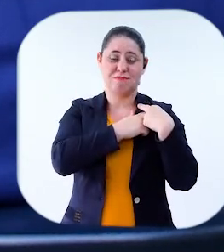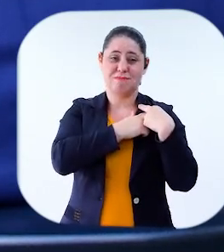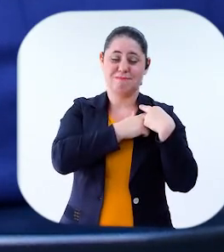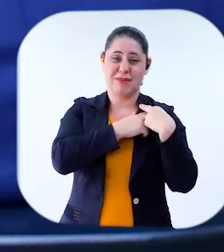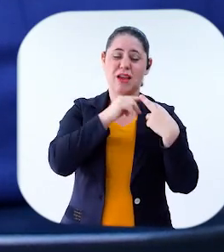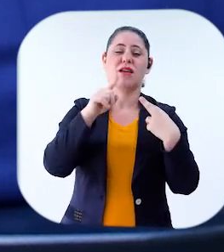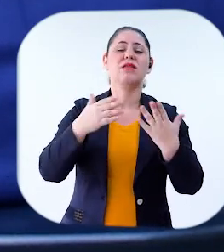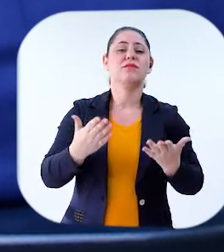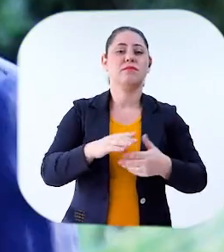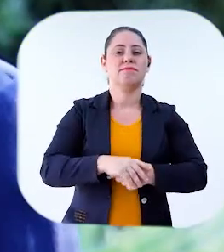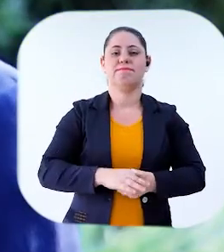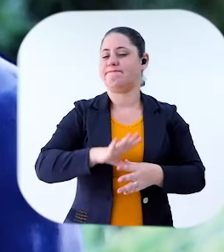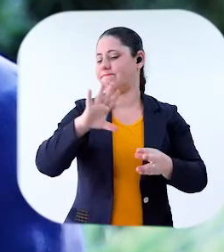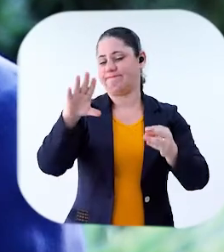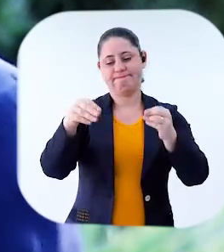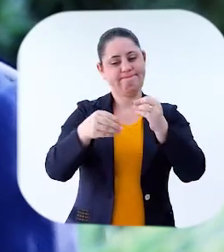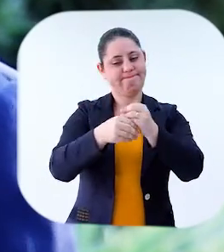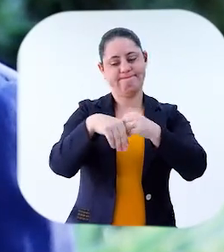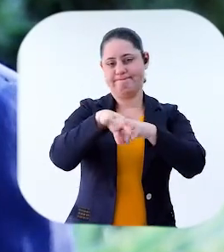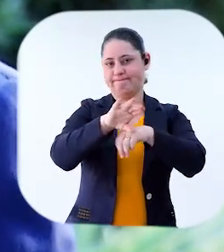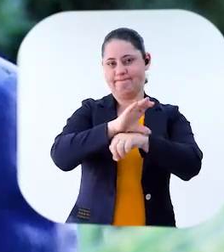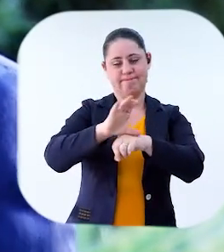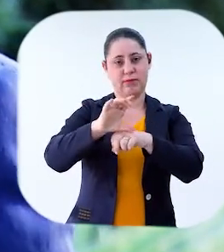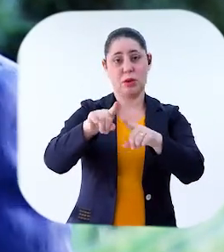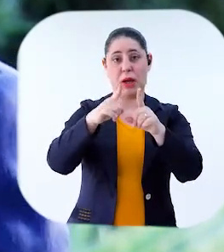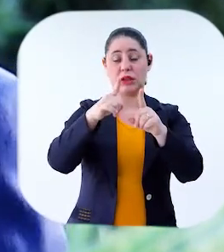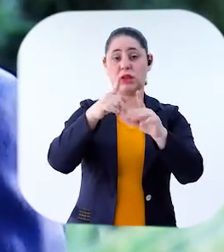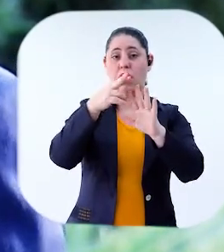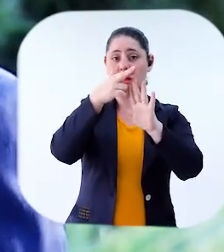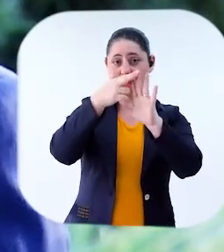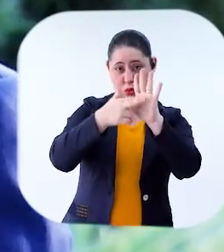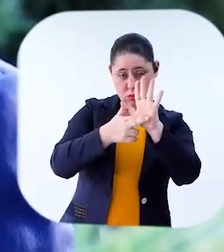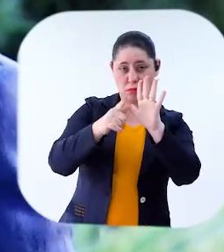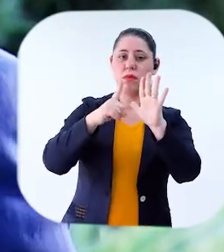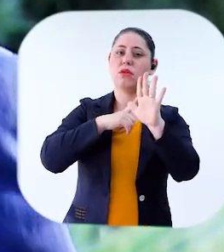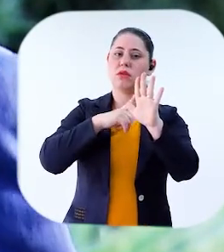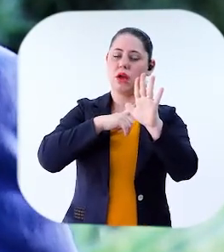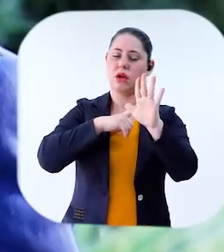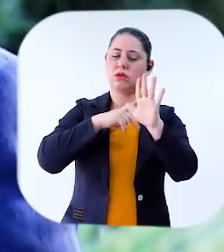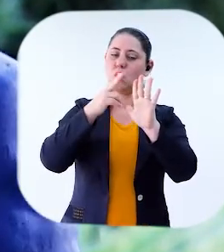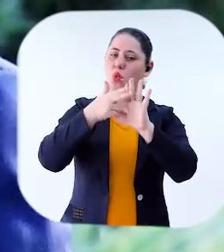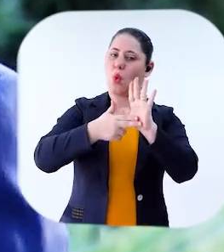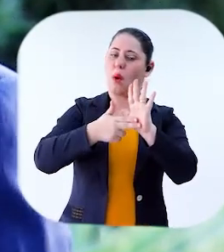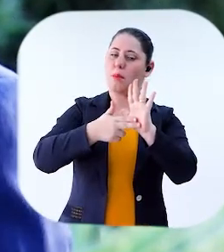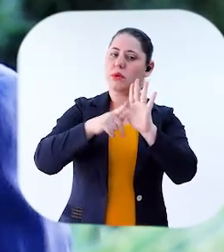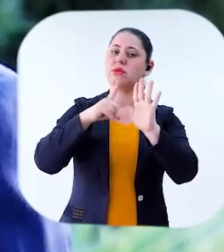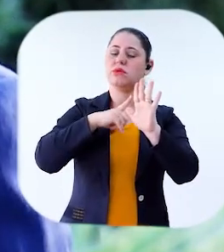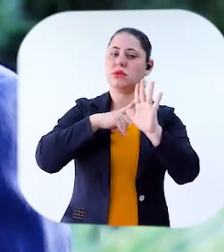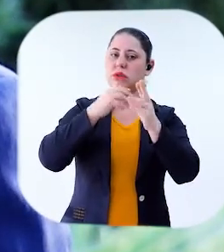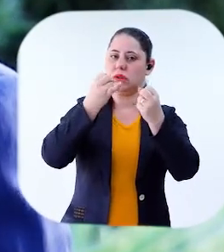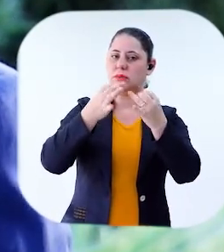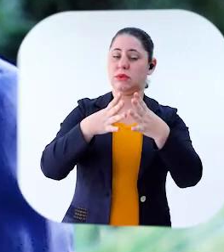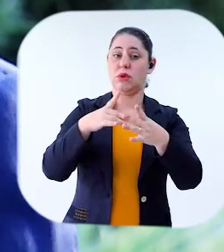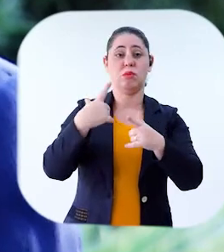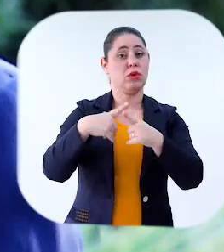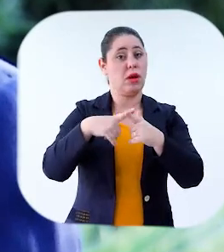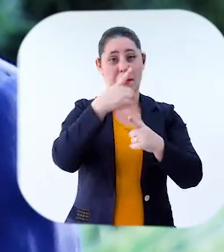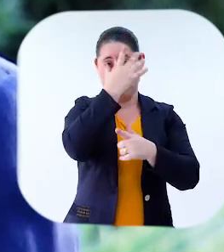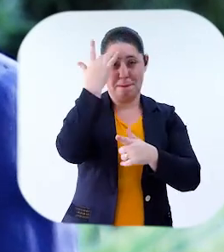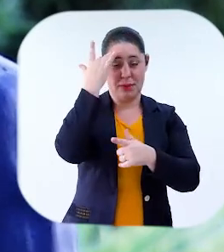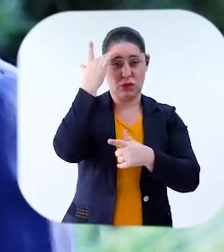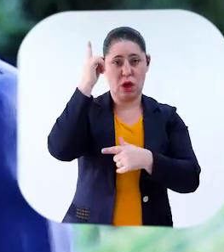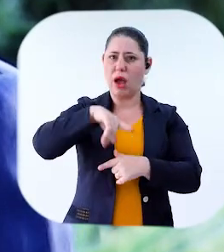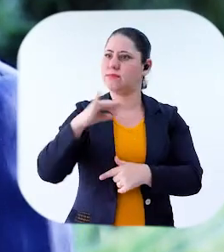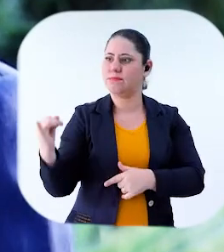os heróis das eleições de 2020? A emenda não trata disso, mas é o seguinte, existem outras regulamentações, outras normas que tratam disso, né? Porque, veja